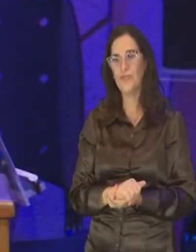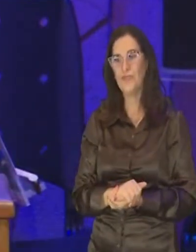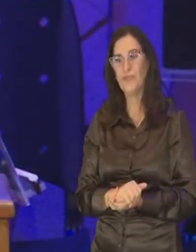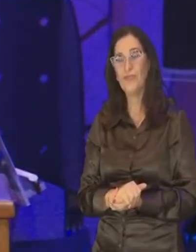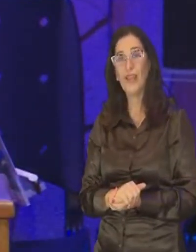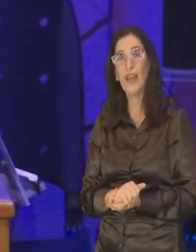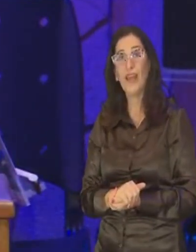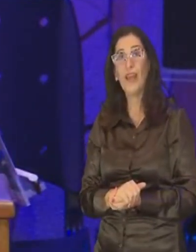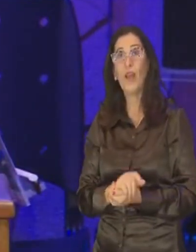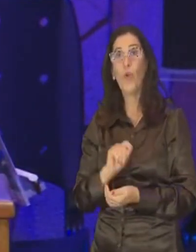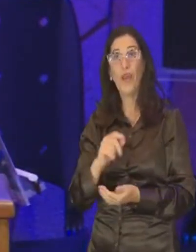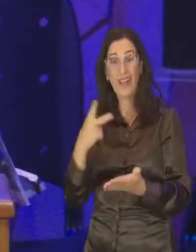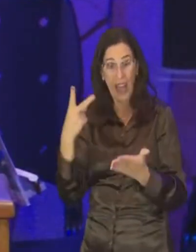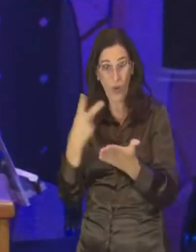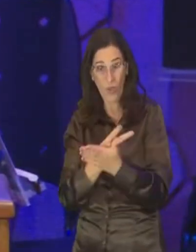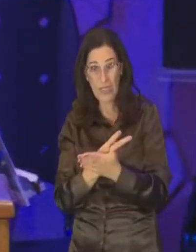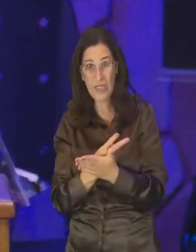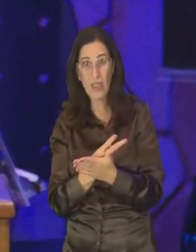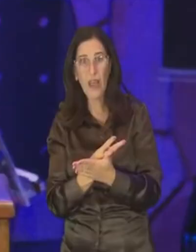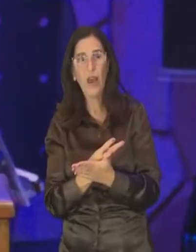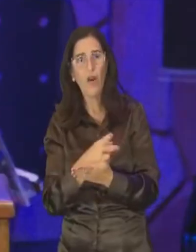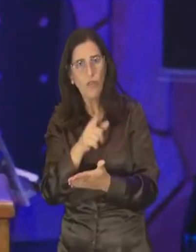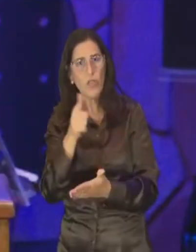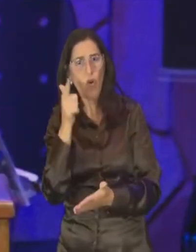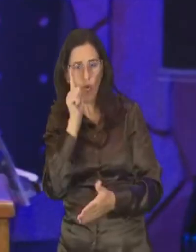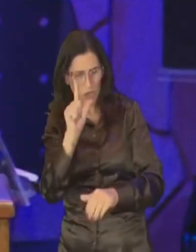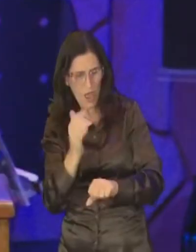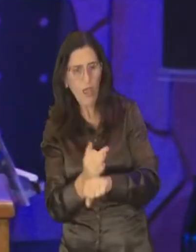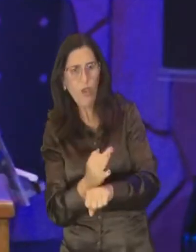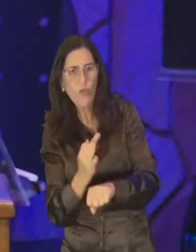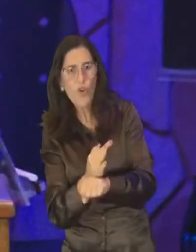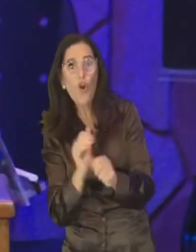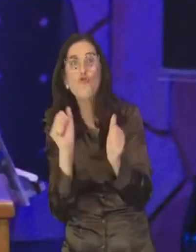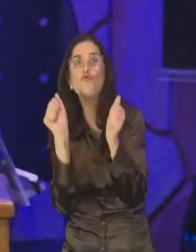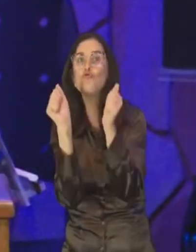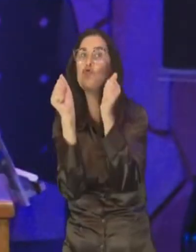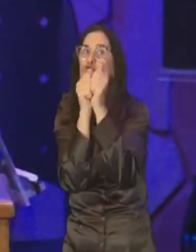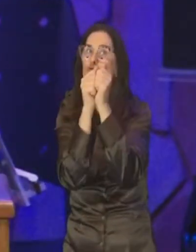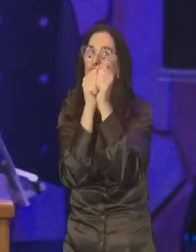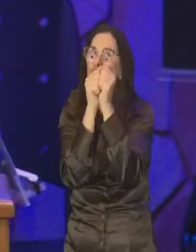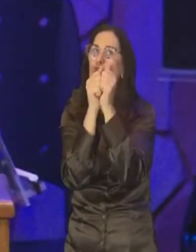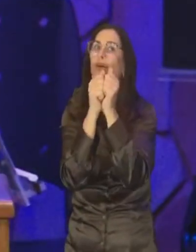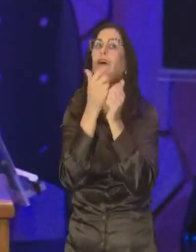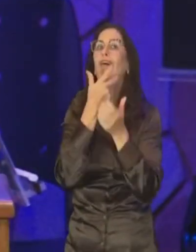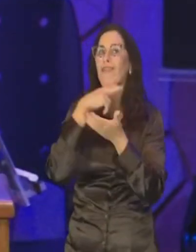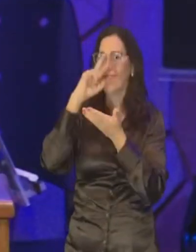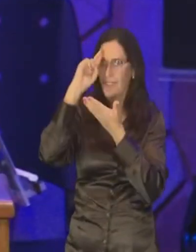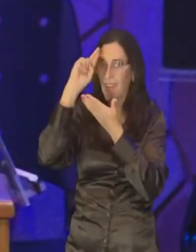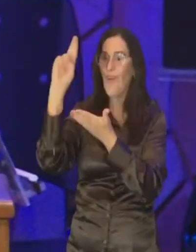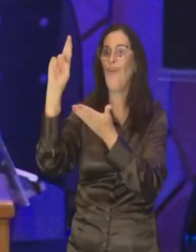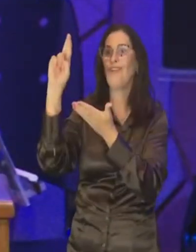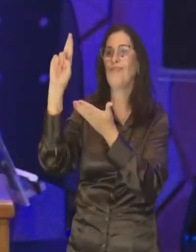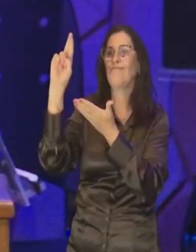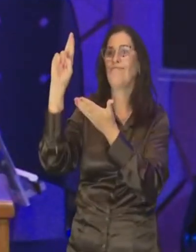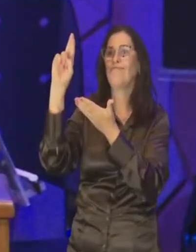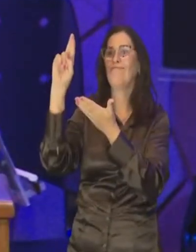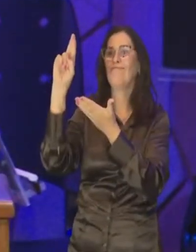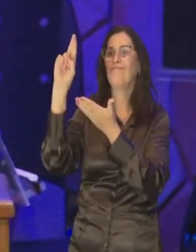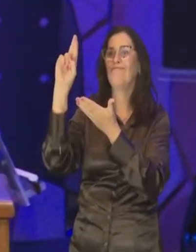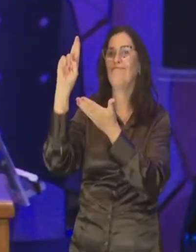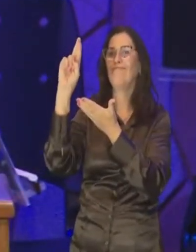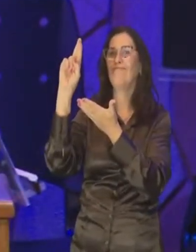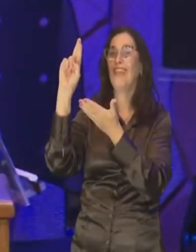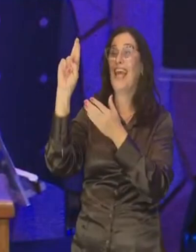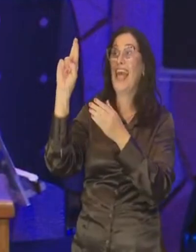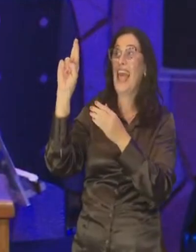está acontecendo, você consegue suportar junto com o Senhor. É Ele